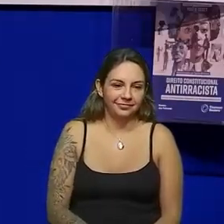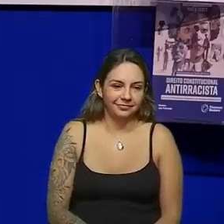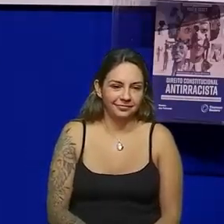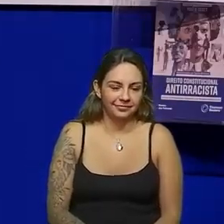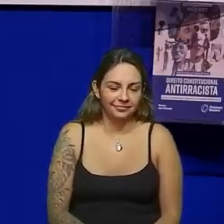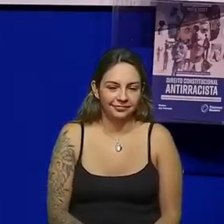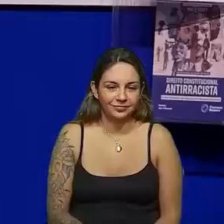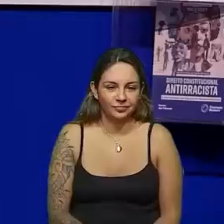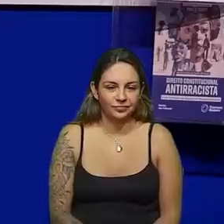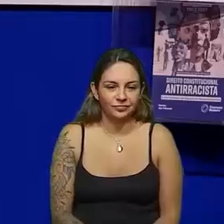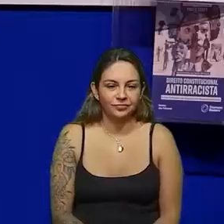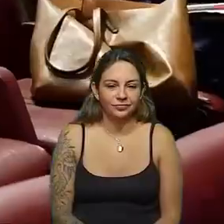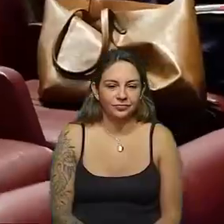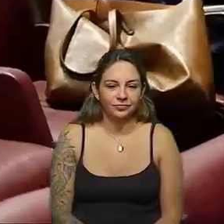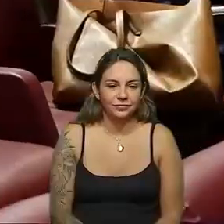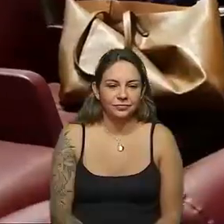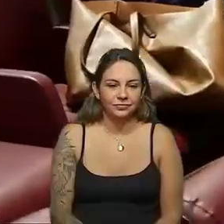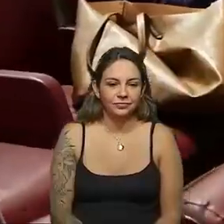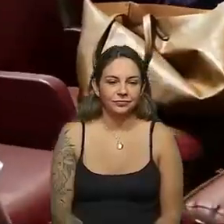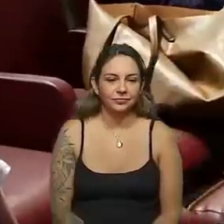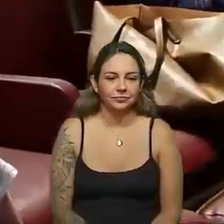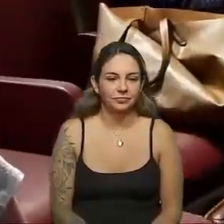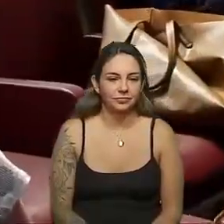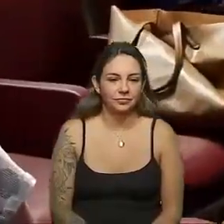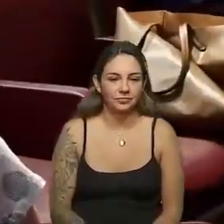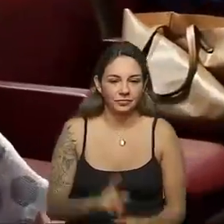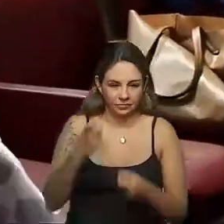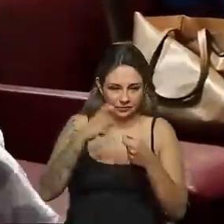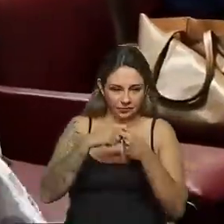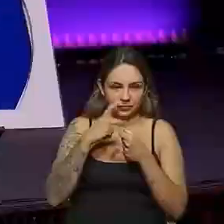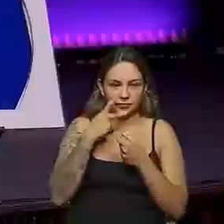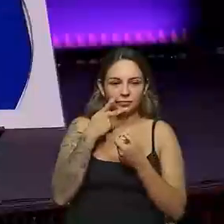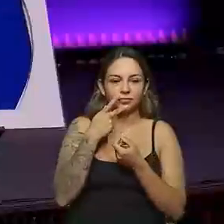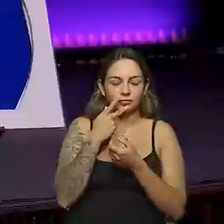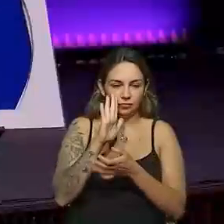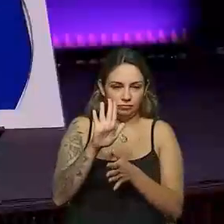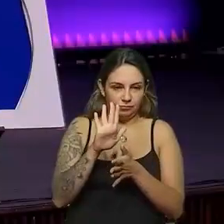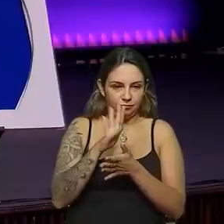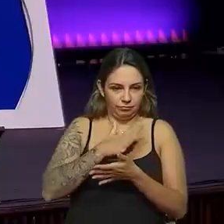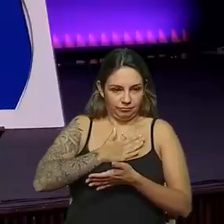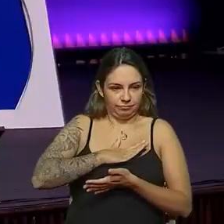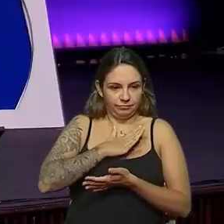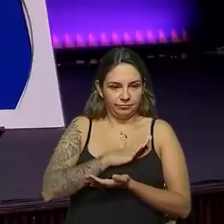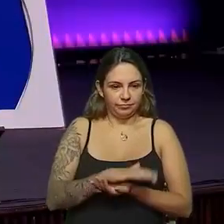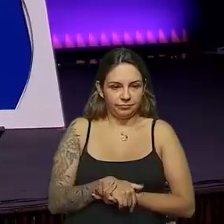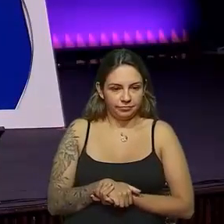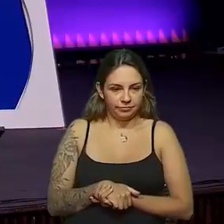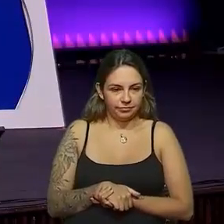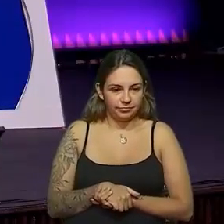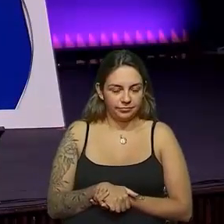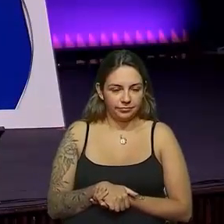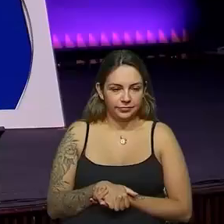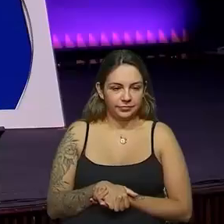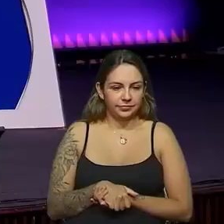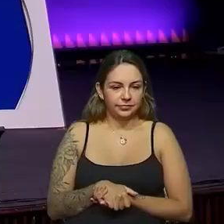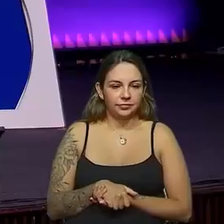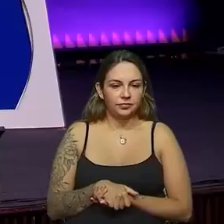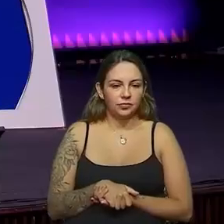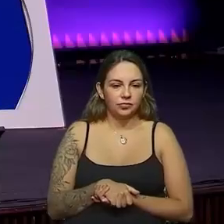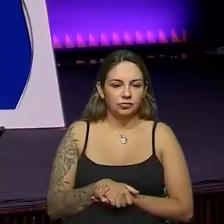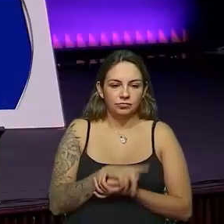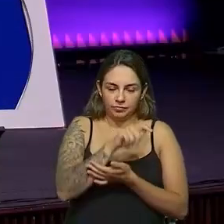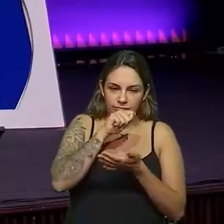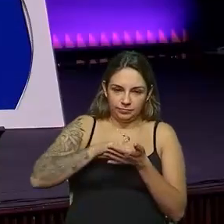Depois a gente volta a falar desse ponto, segura aí. Paulo, me conta, porque assim,